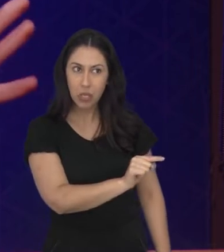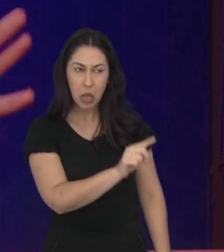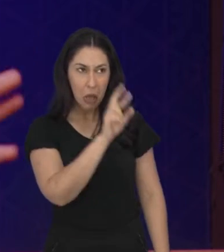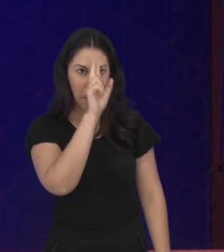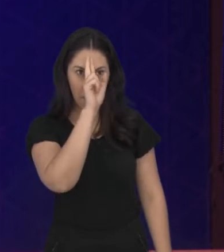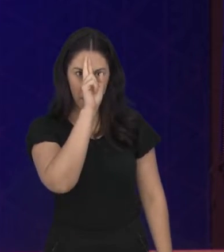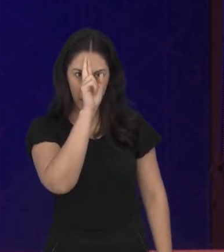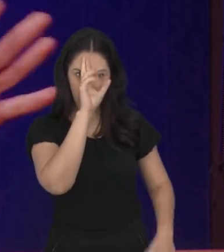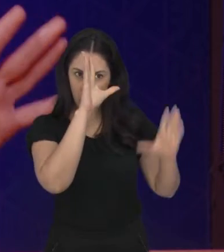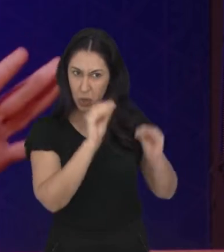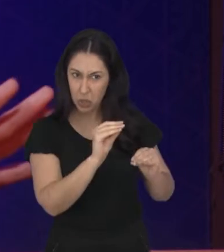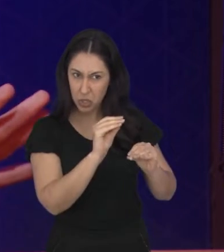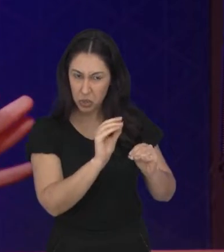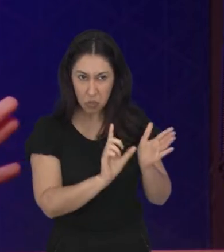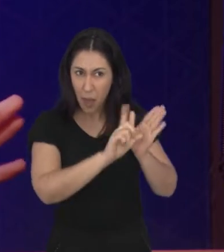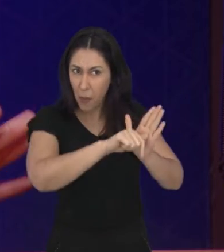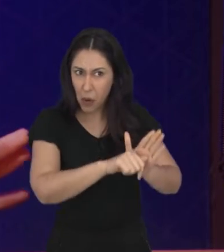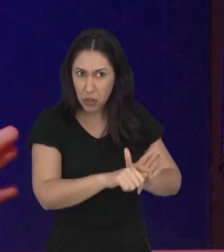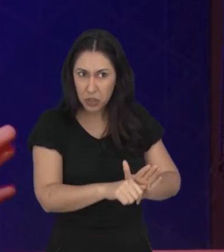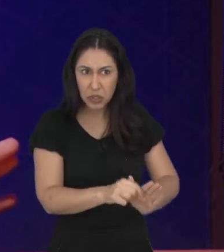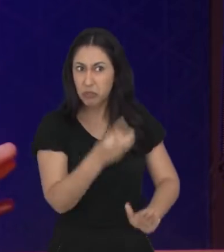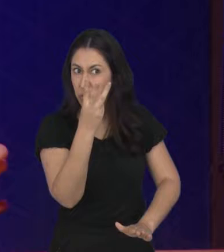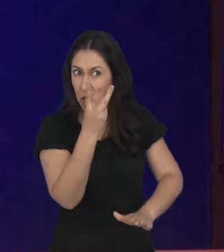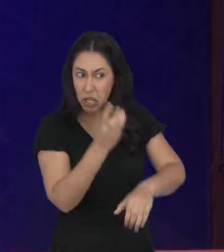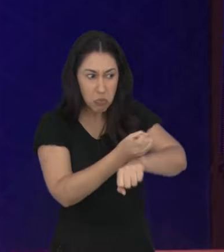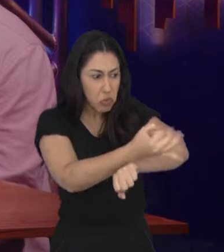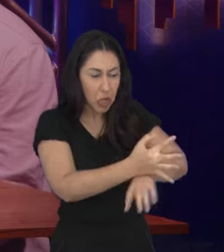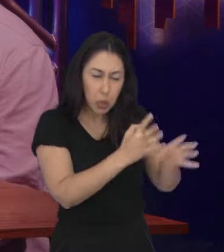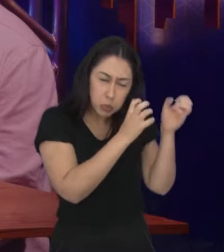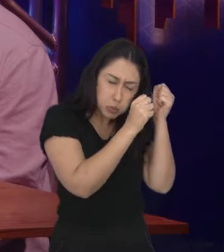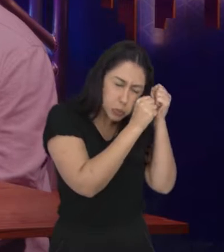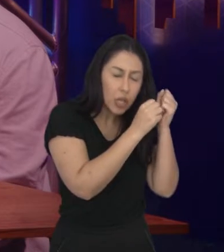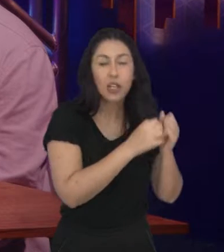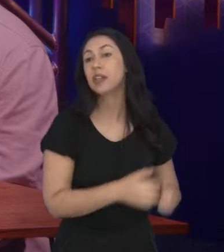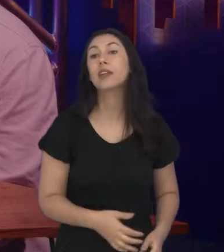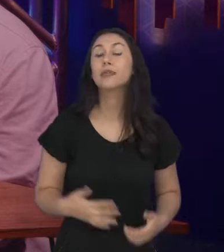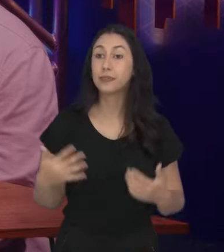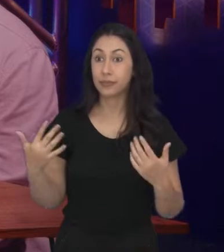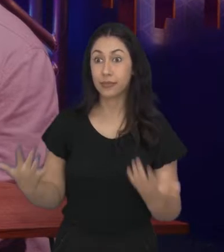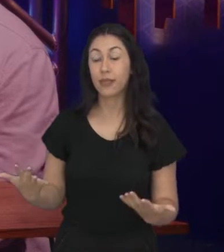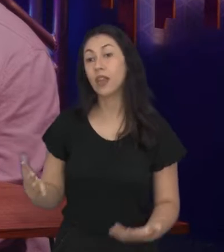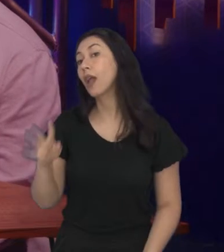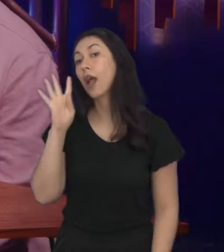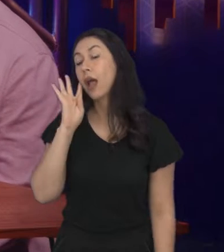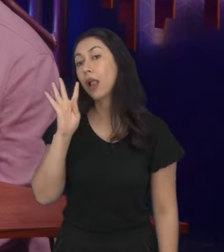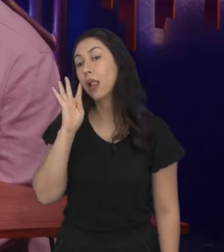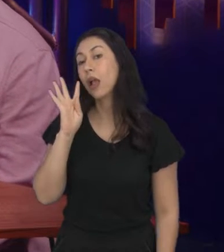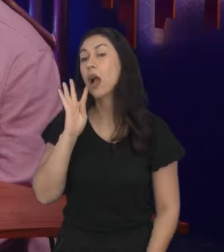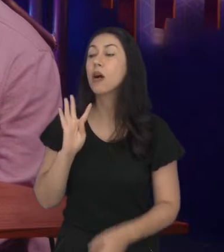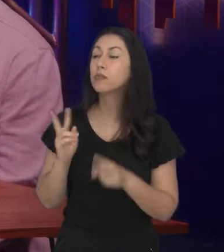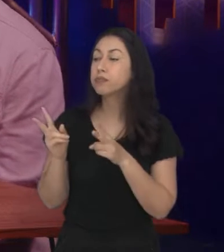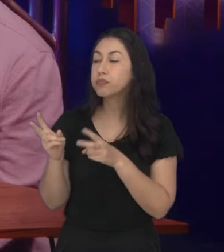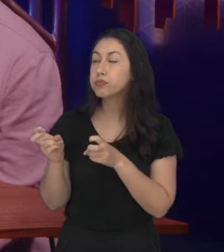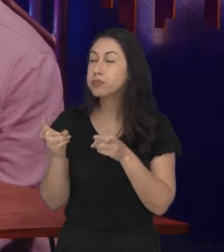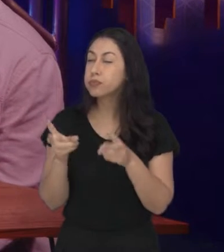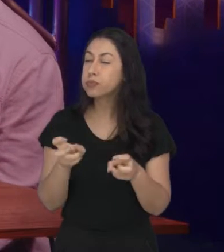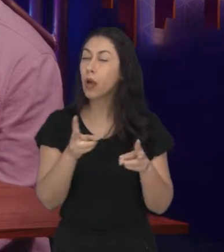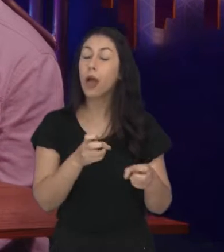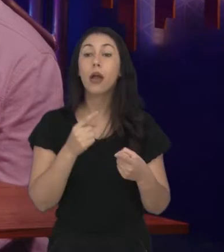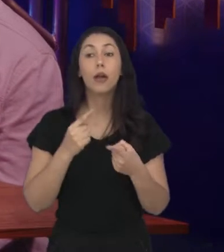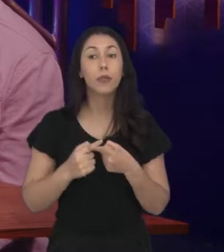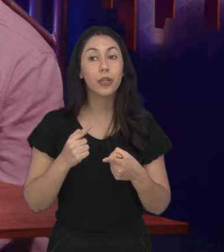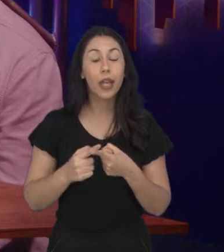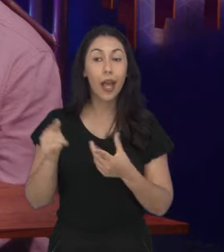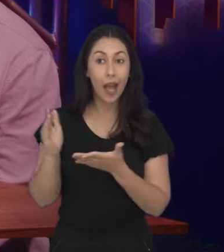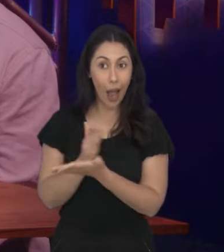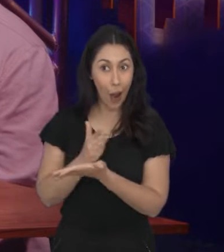depois de meia-noite. Então, 2 horas, 3 horas da manhã. E eu acho legal a gente observar, porque realmente tem